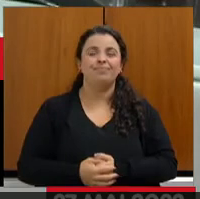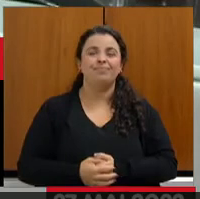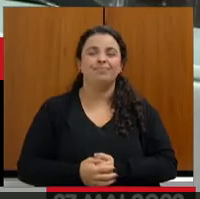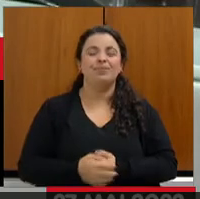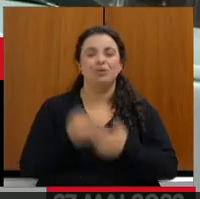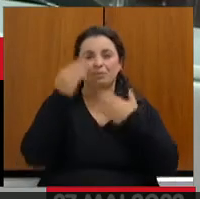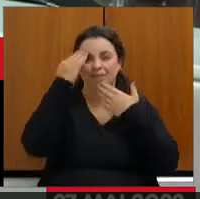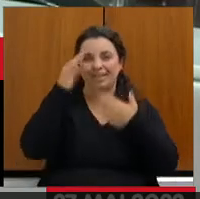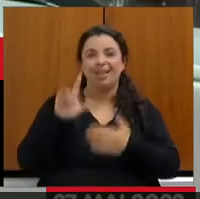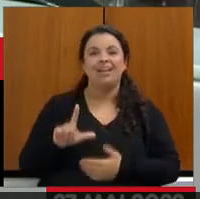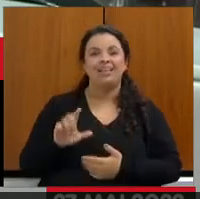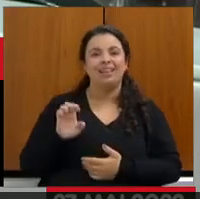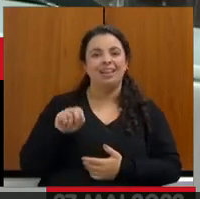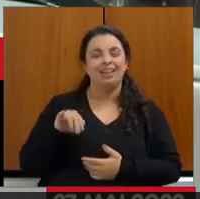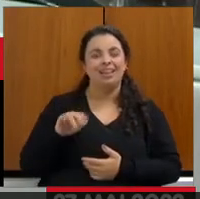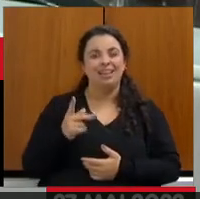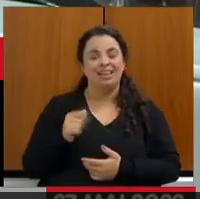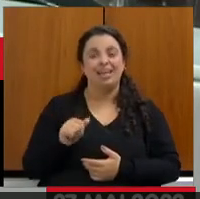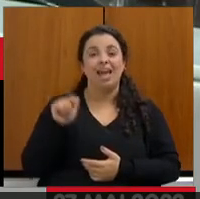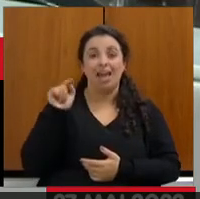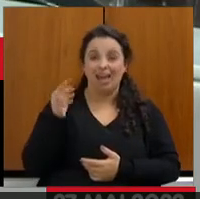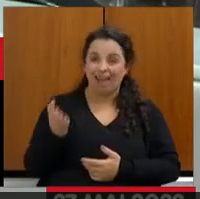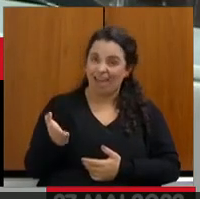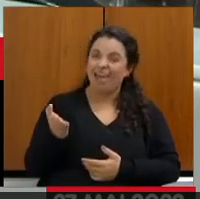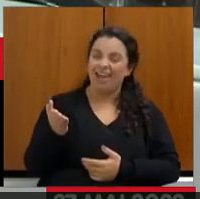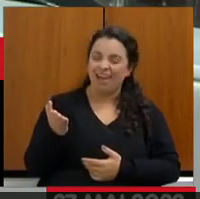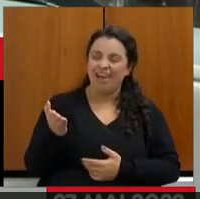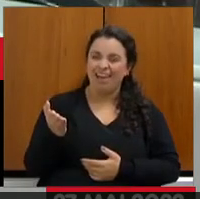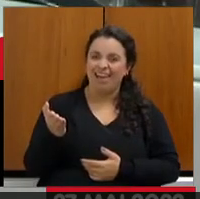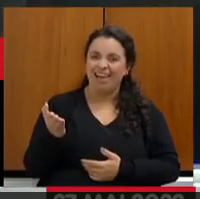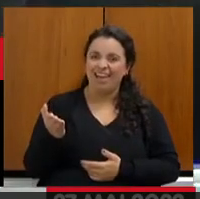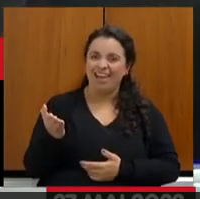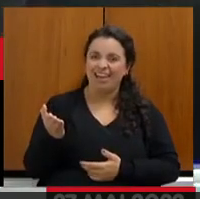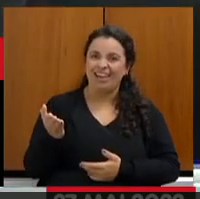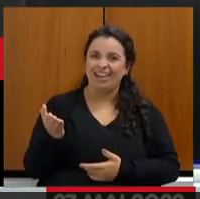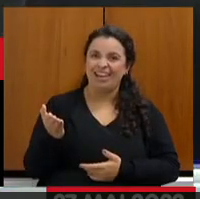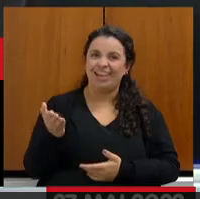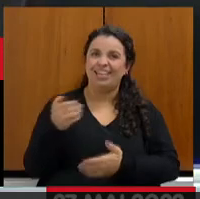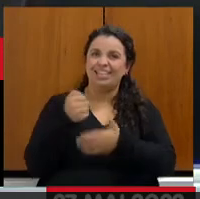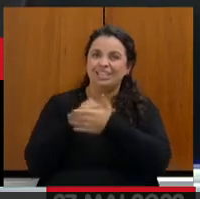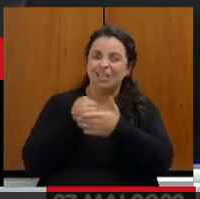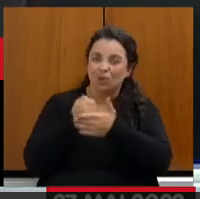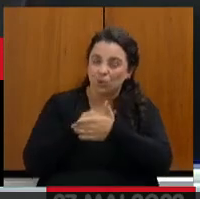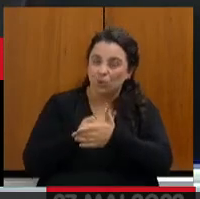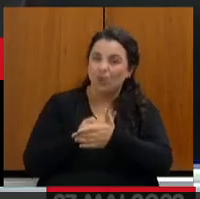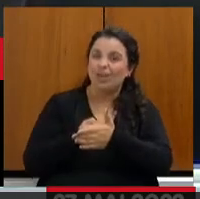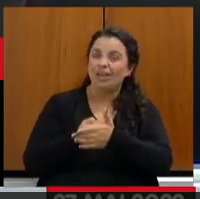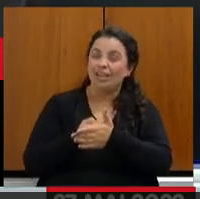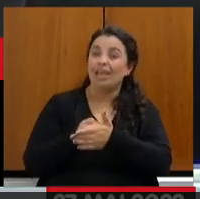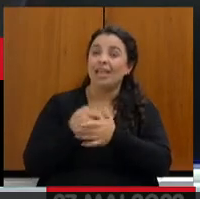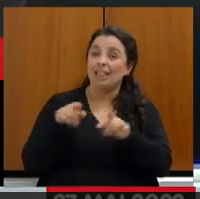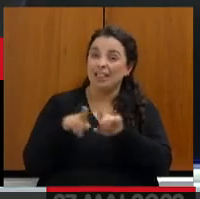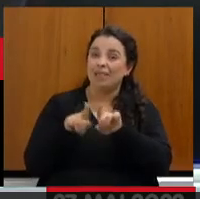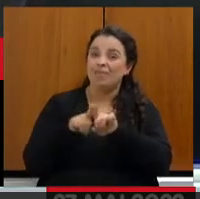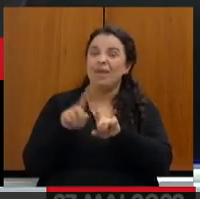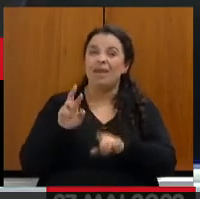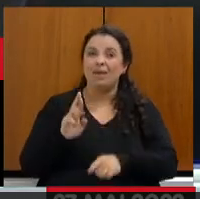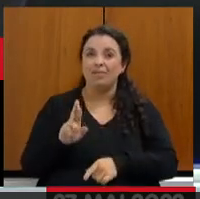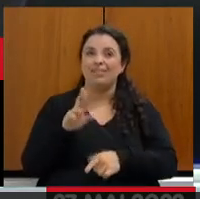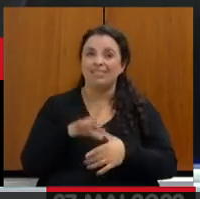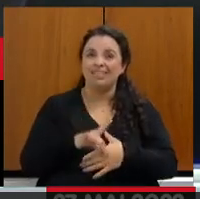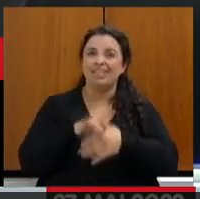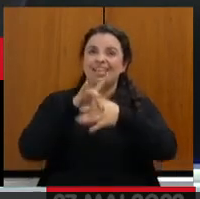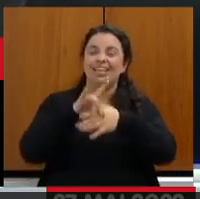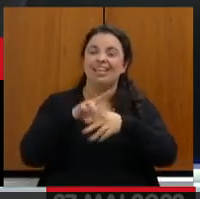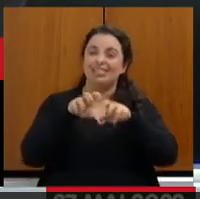e obrigado aleninha ela que além de toda essa essa luta é a mulher que nos representam na liderança